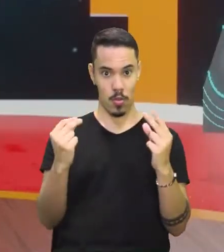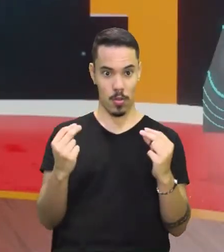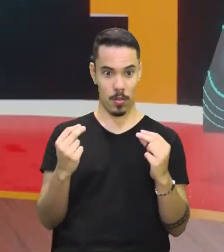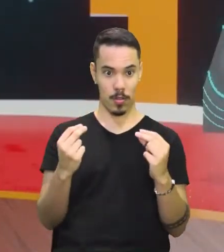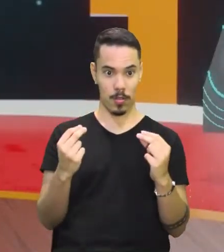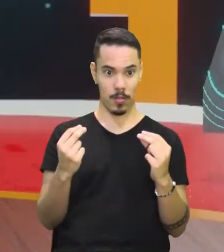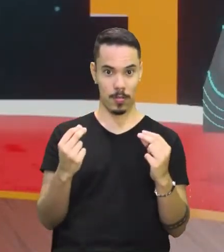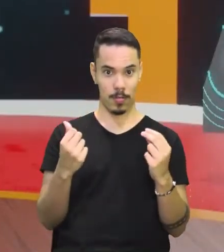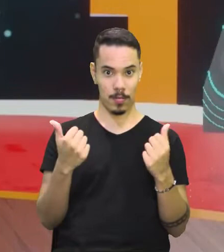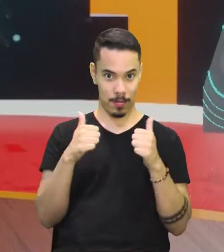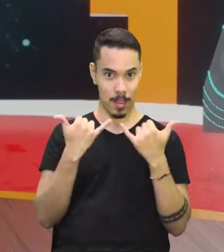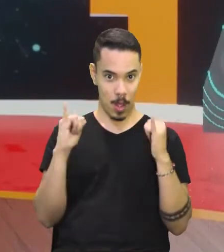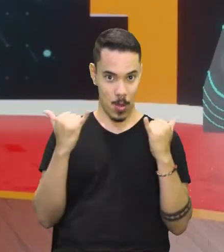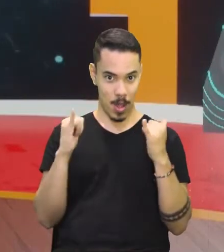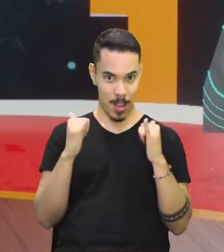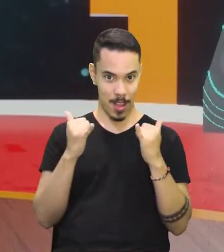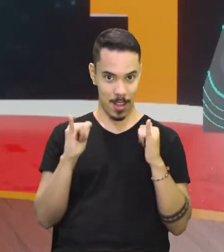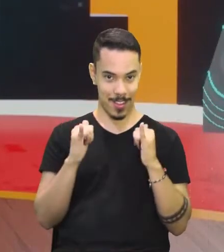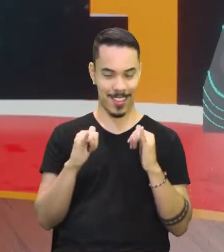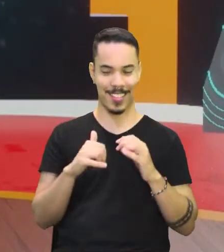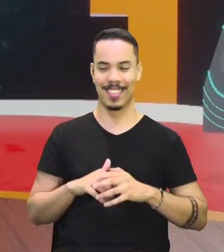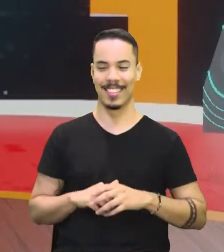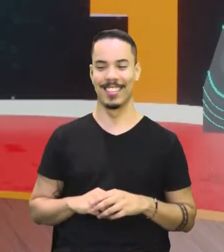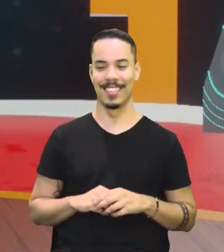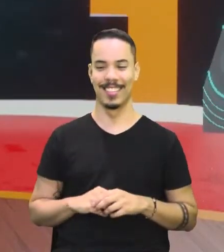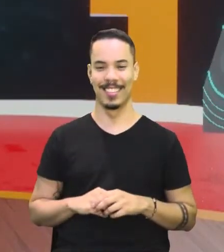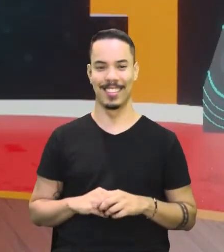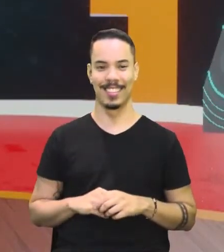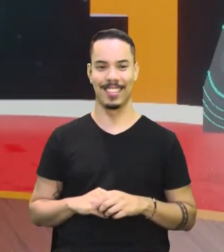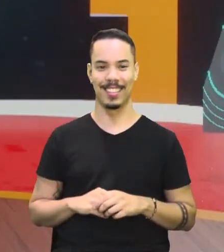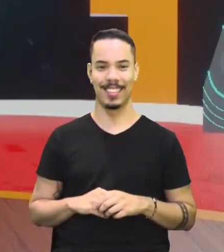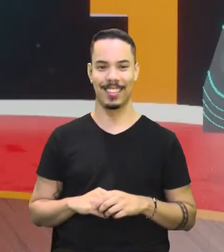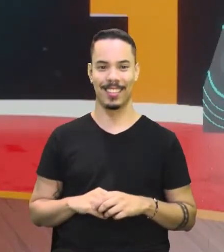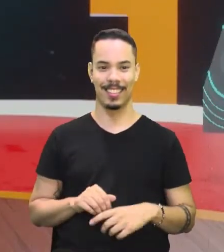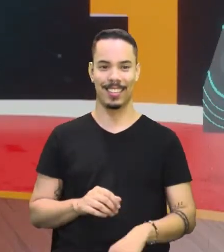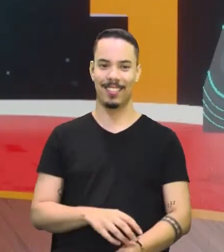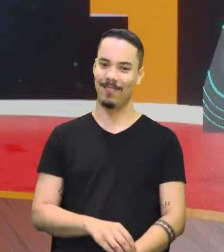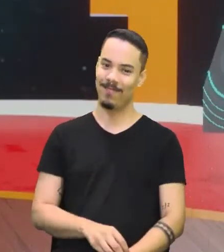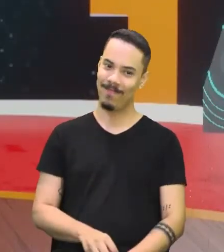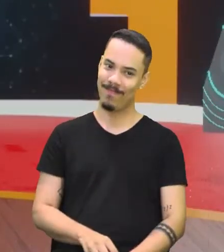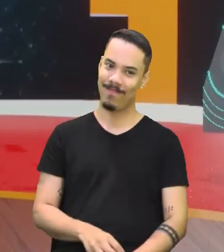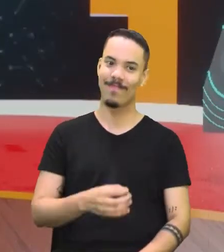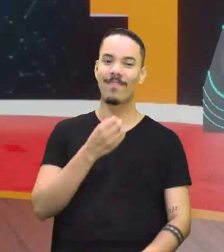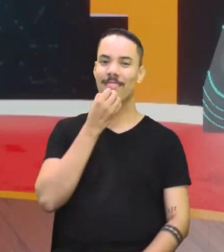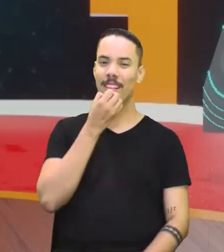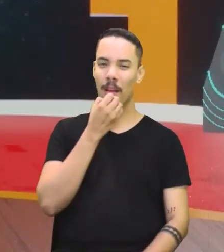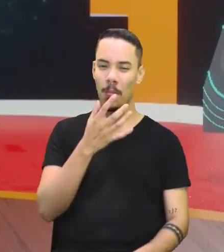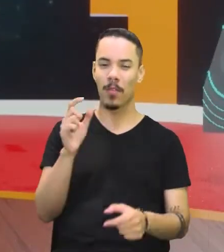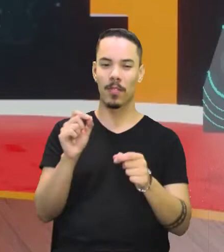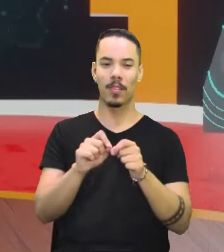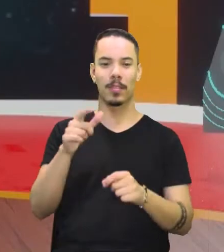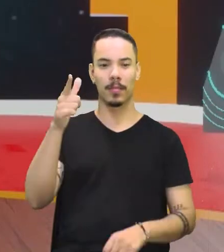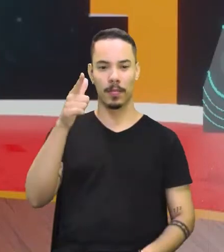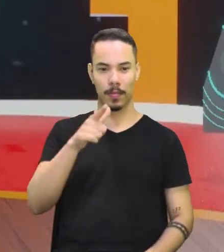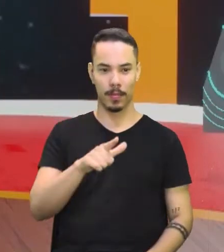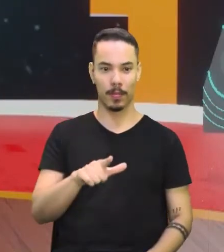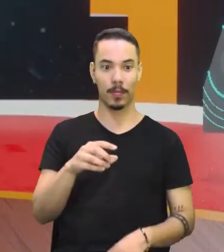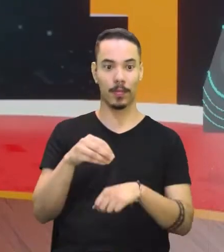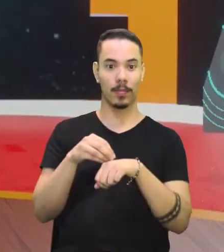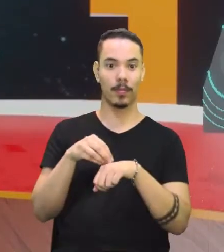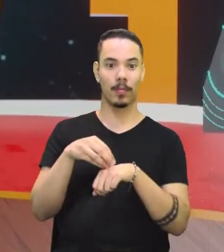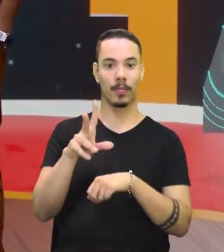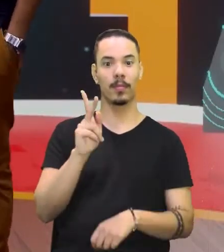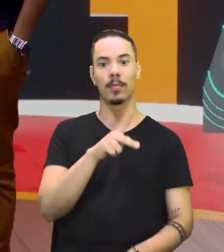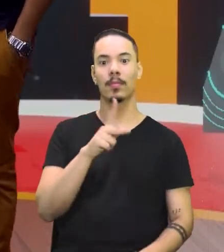tá tranquilo, tá favorável. Será? Acho que é bom fazer mais, né? Então aqui fica a dica, a professora Lúcia